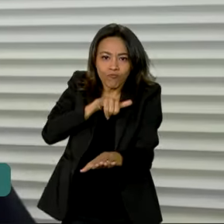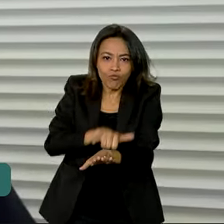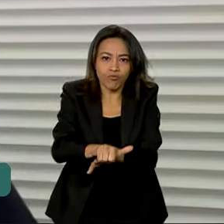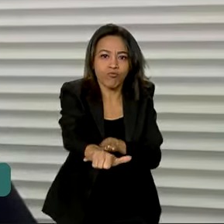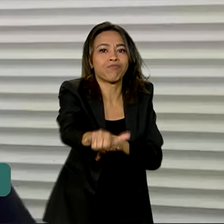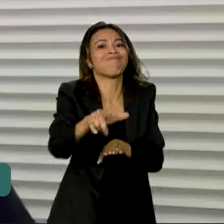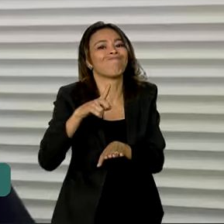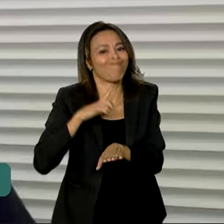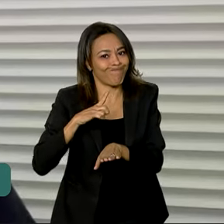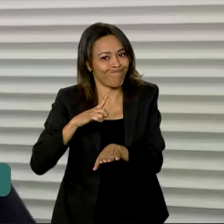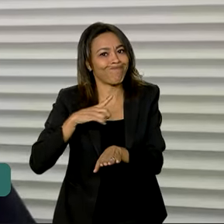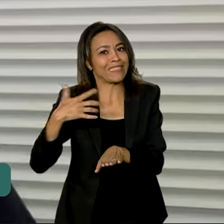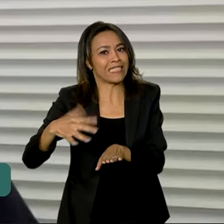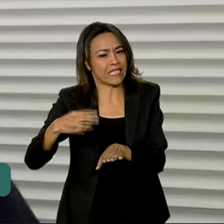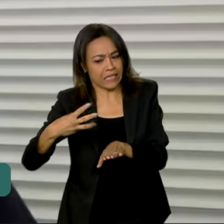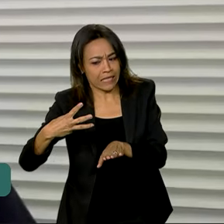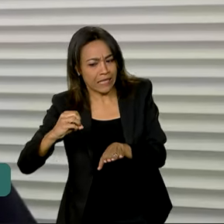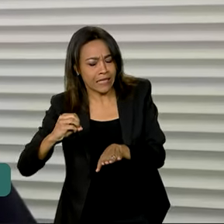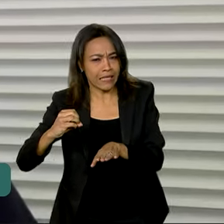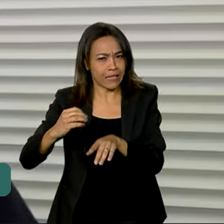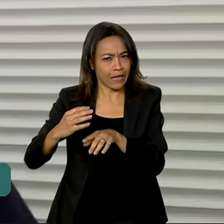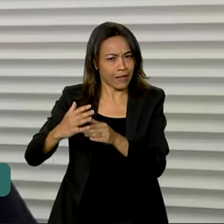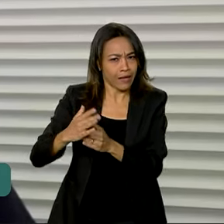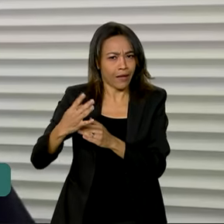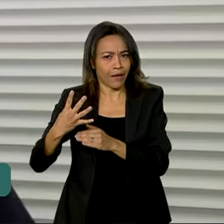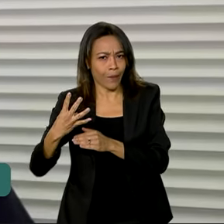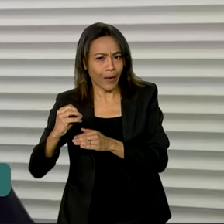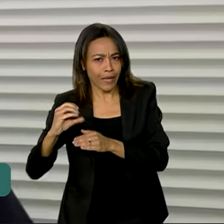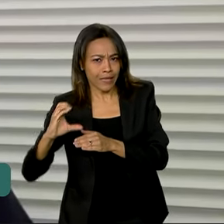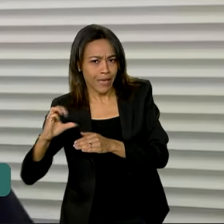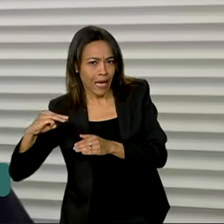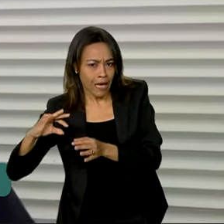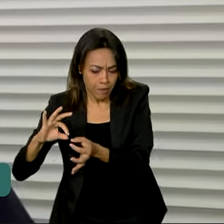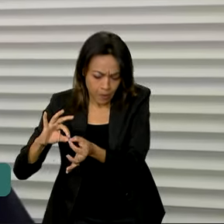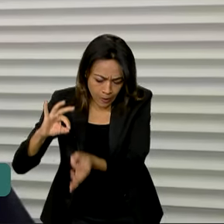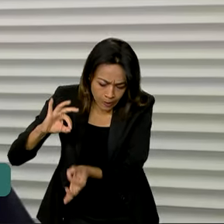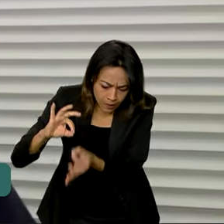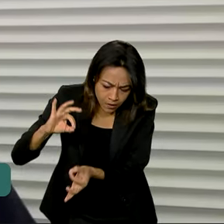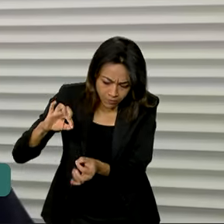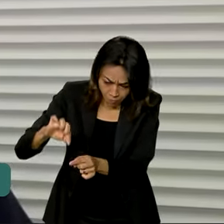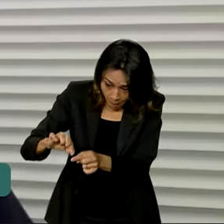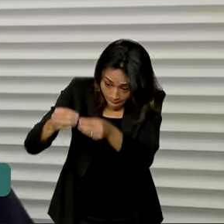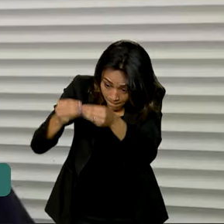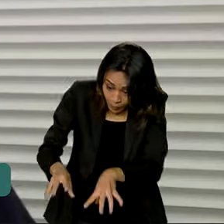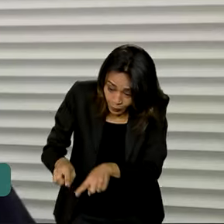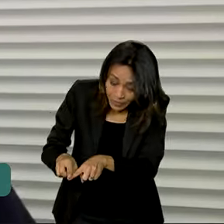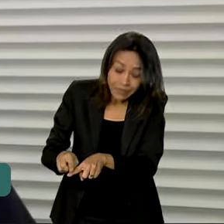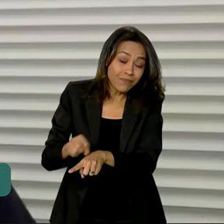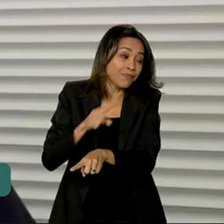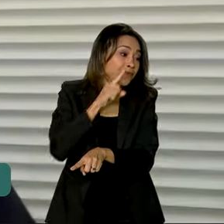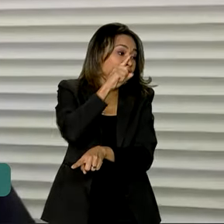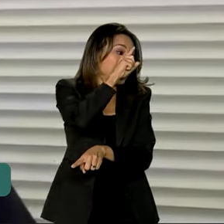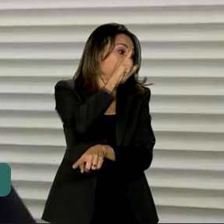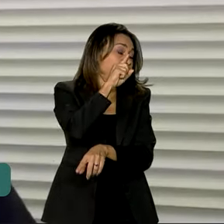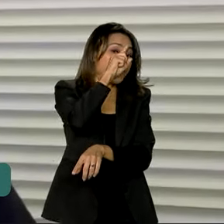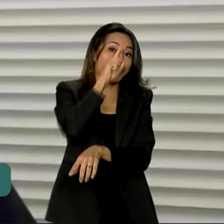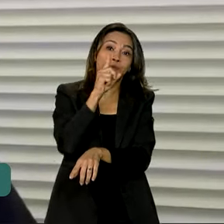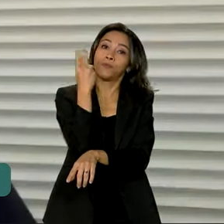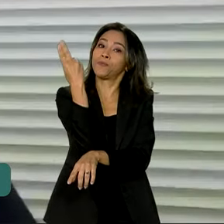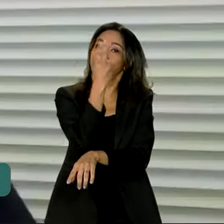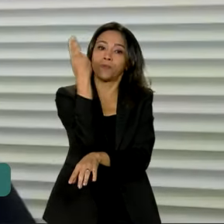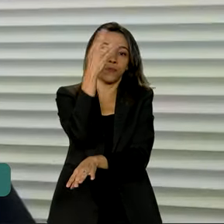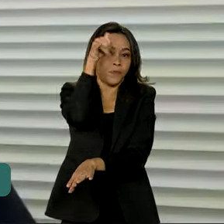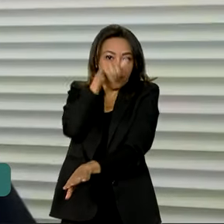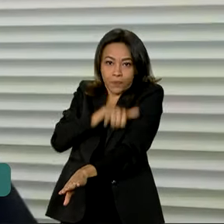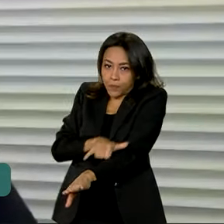30, 40 centímetros. Se numa camada bem superficial já tiver dano, já inviabiliza qualquer pouso de